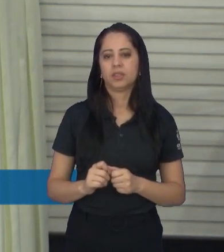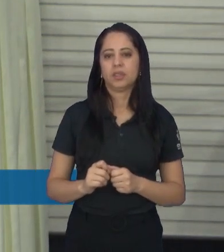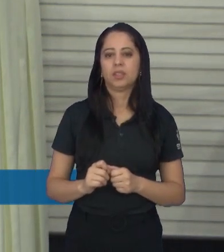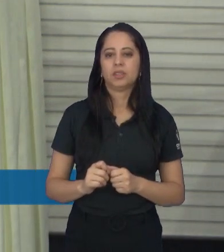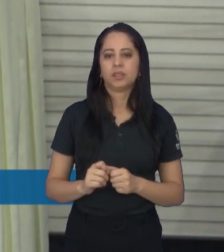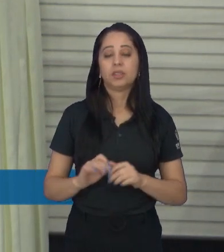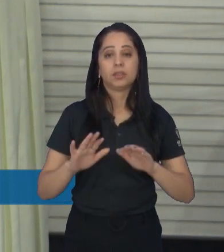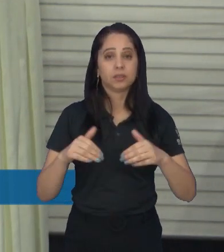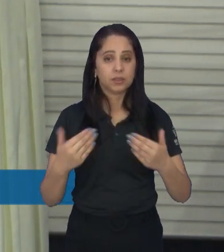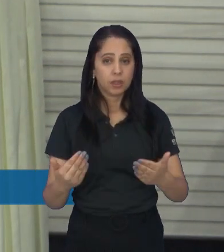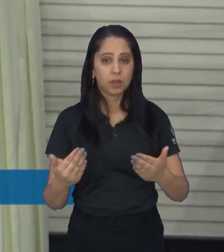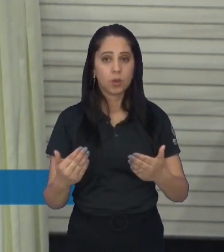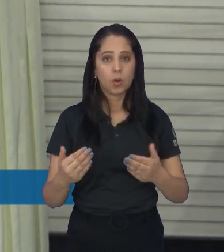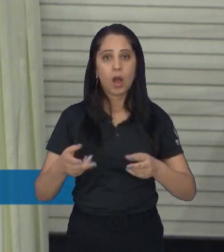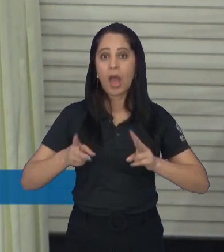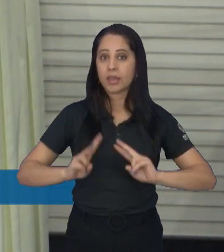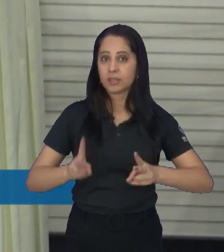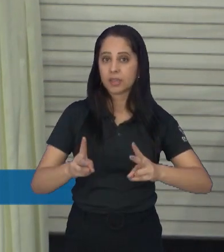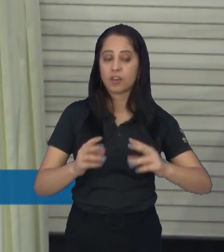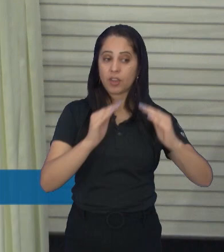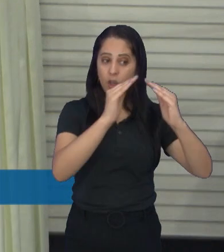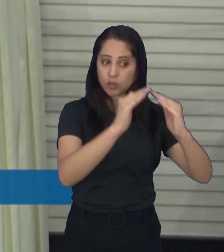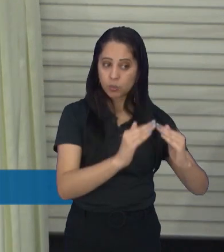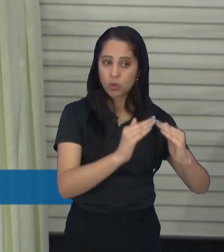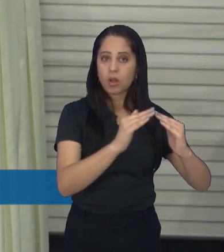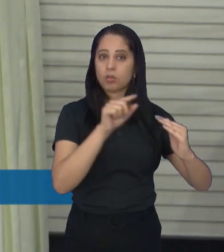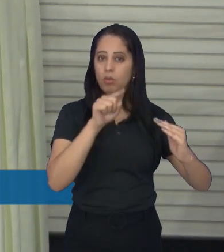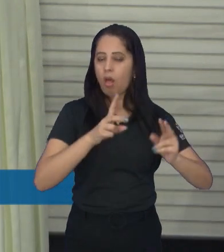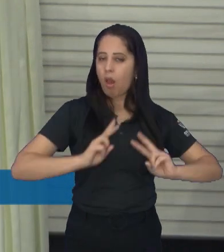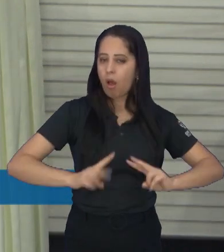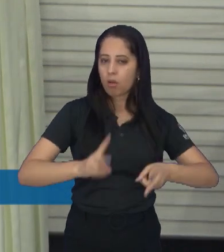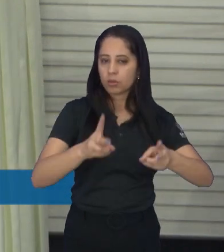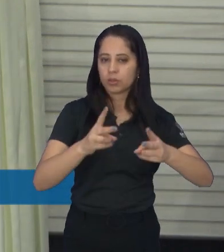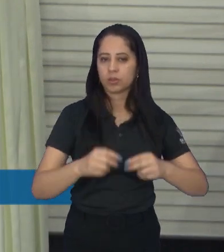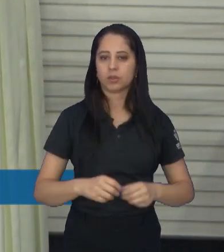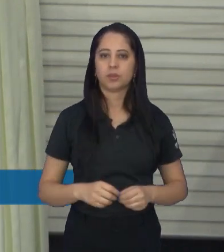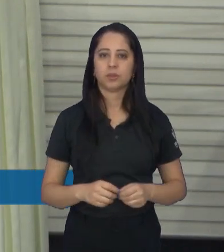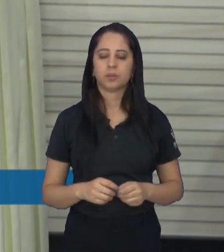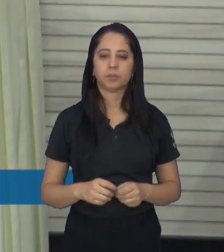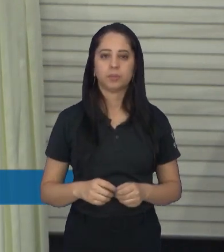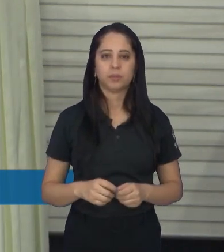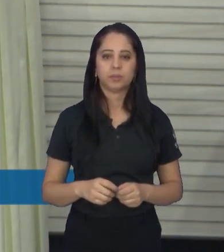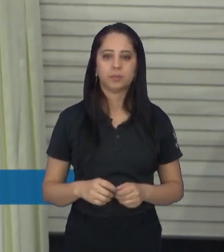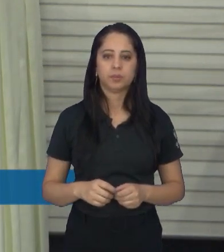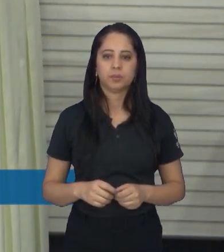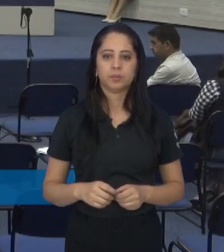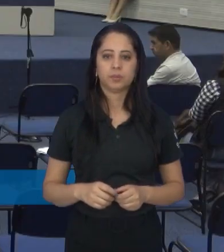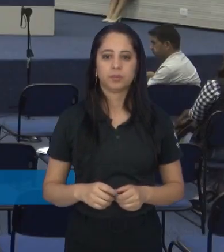que os moradores continuem no centro e que não seja excluída obrigada